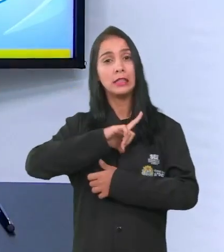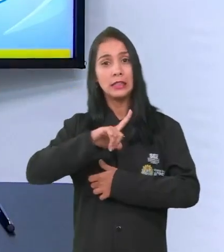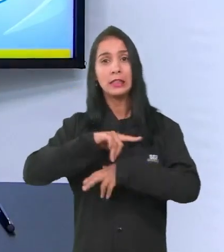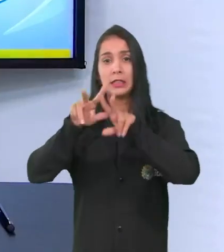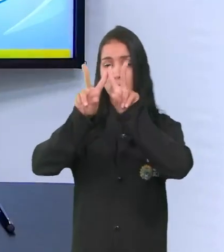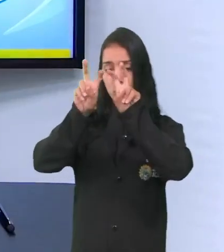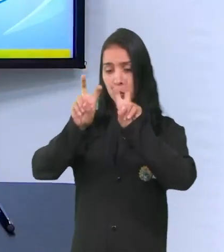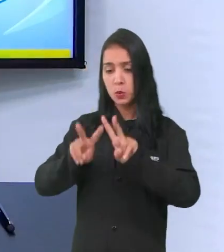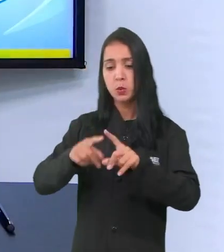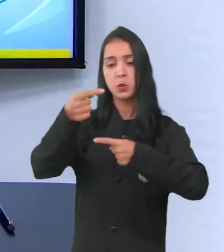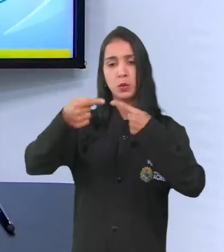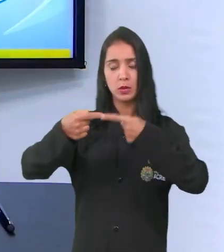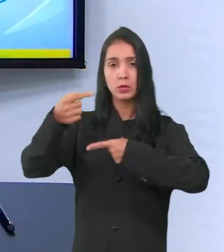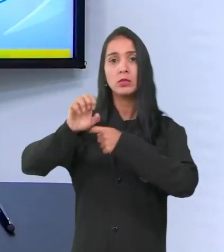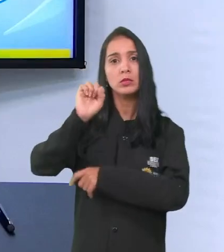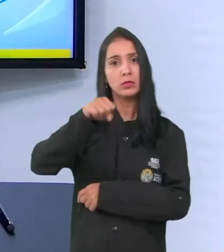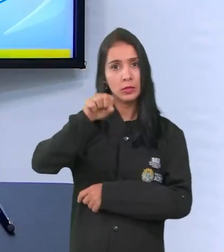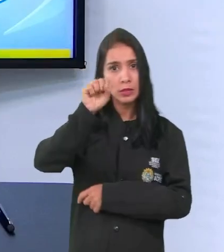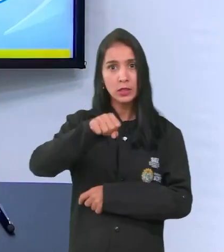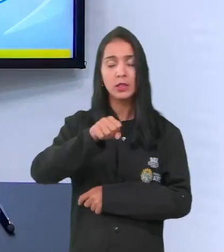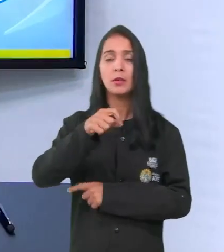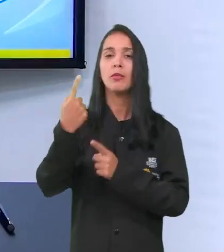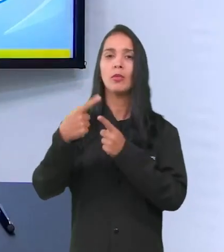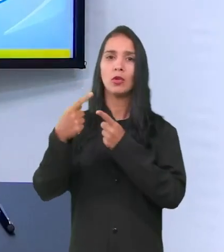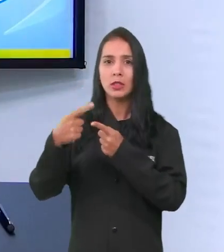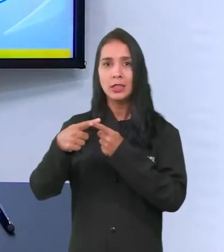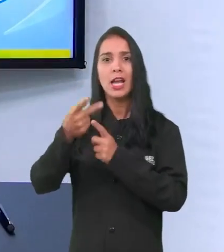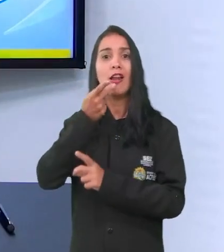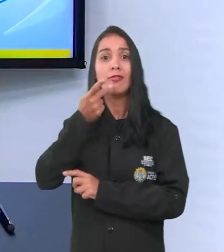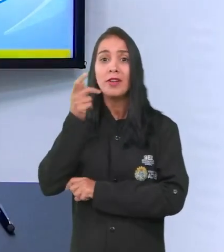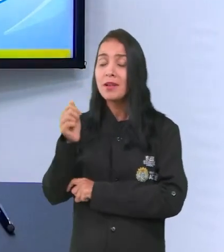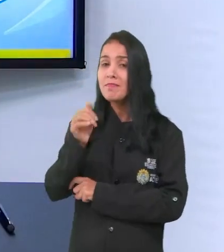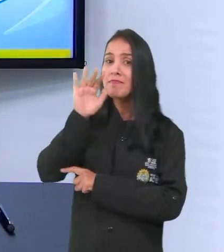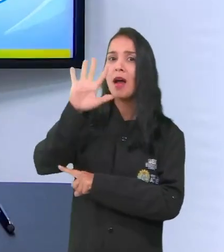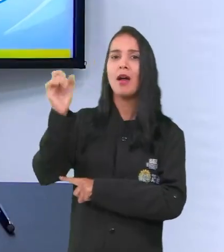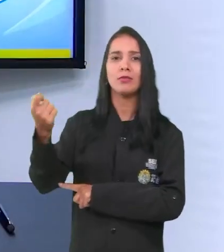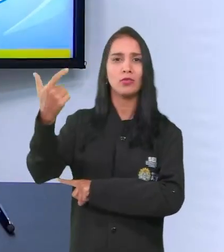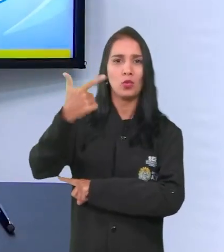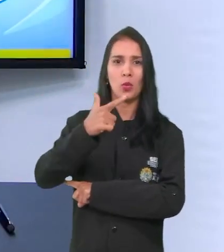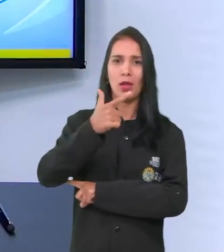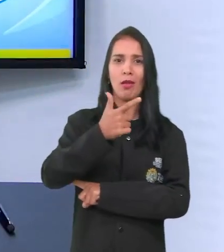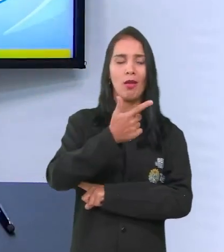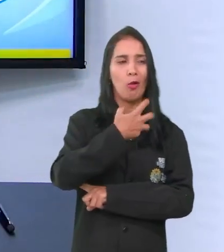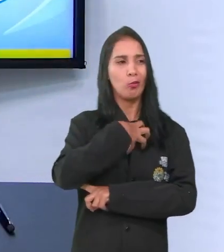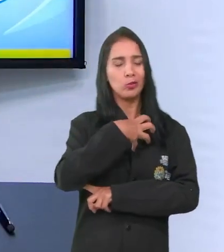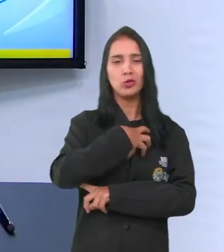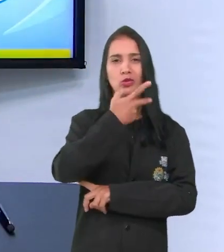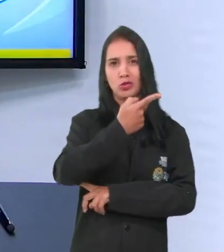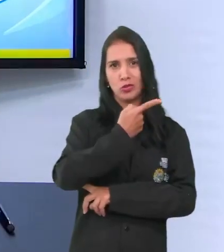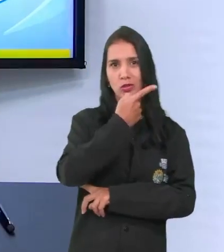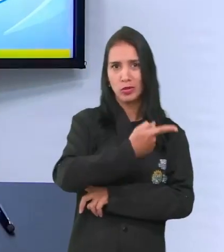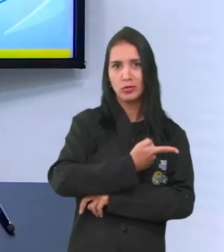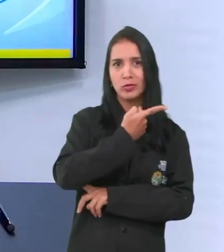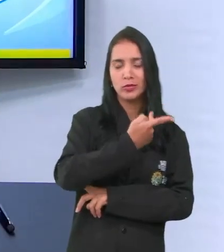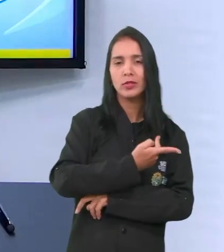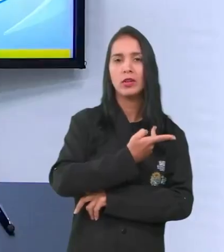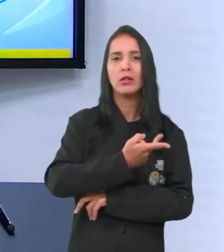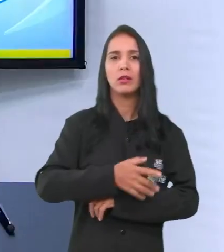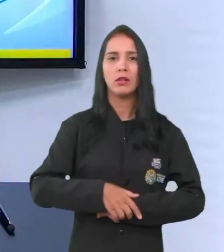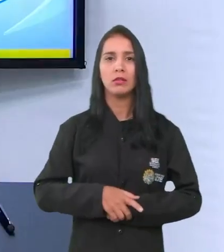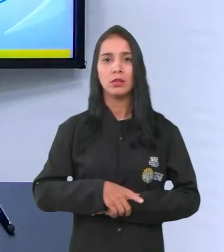né? De ela falar muito mais do que as palavras estão dizendo. Muito mais do que o que